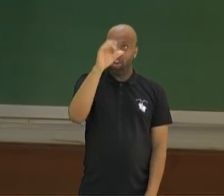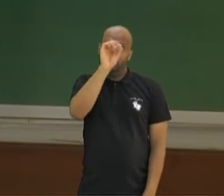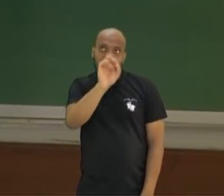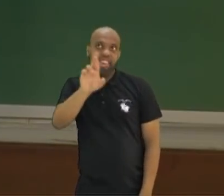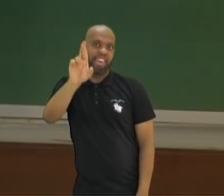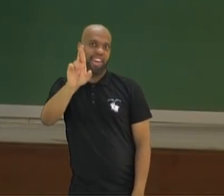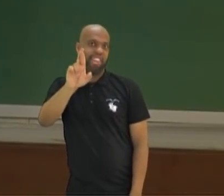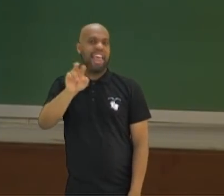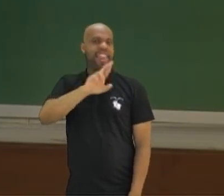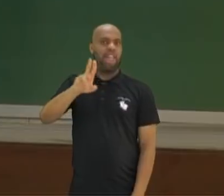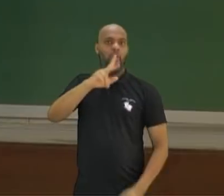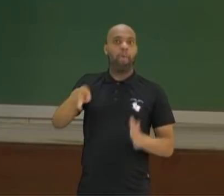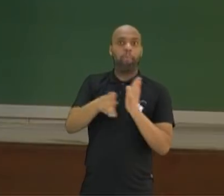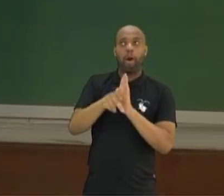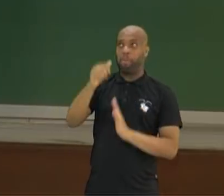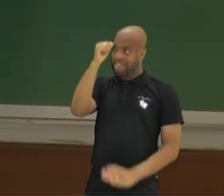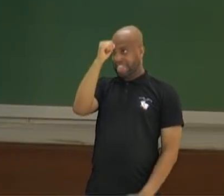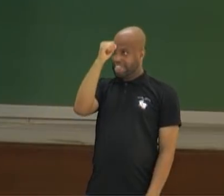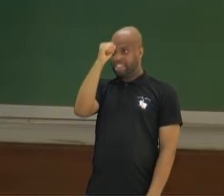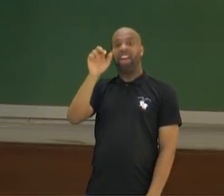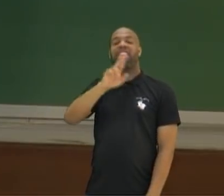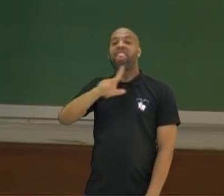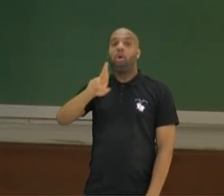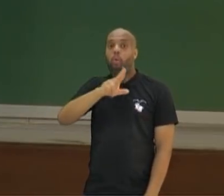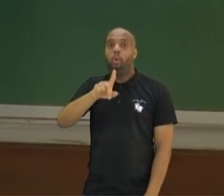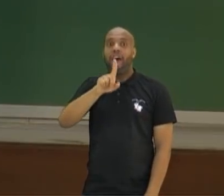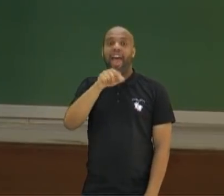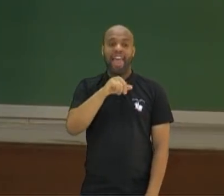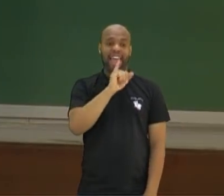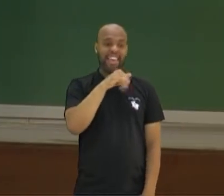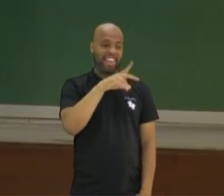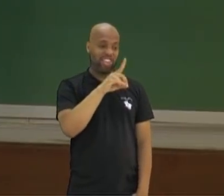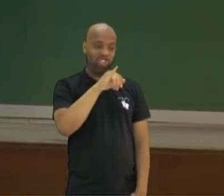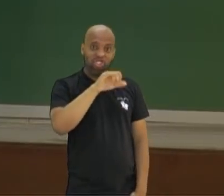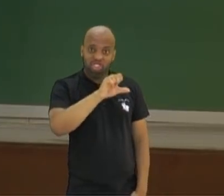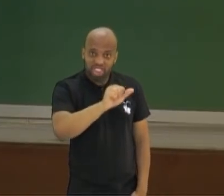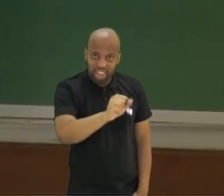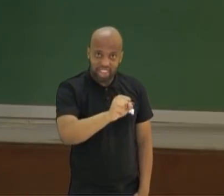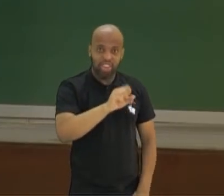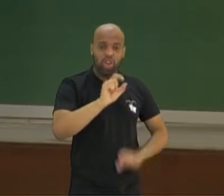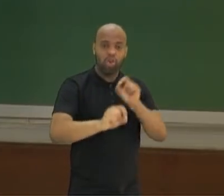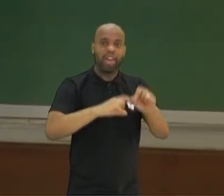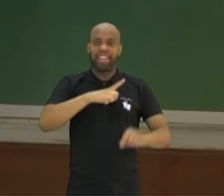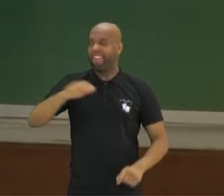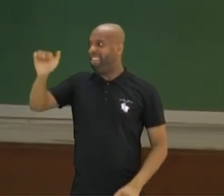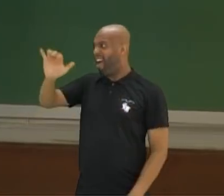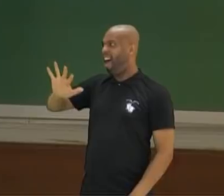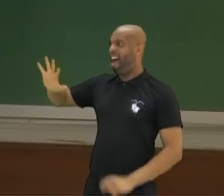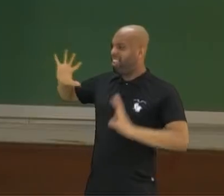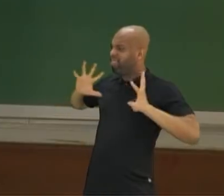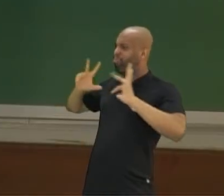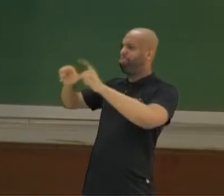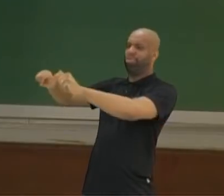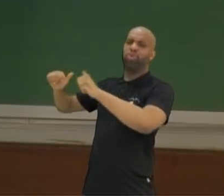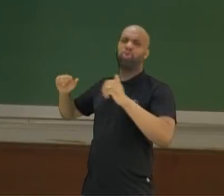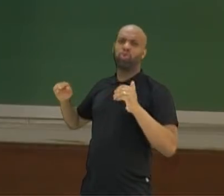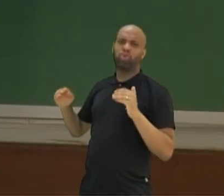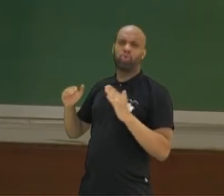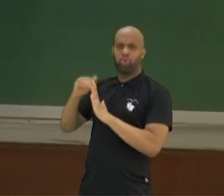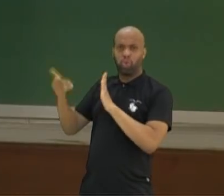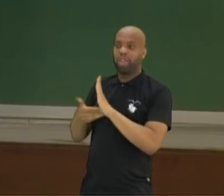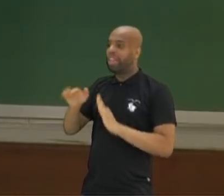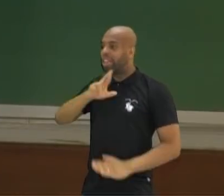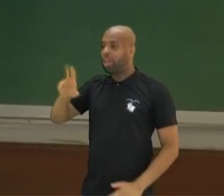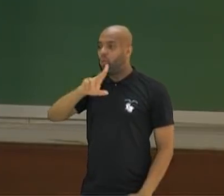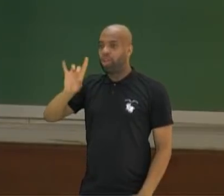para os portugueses, era tudo que tinha além do Rio Indo. Ou seja, era a Ásia inteira, mais da metade da Ásia. Quase tudo isso